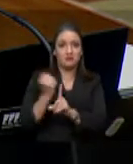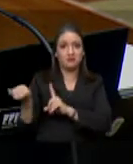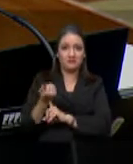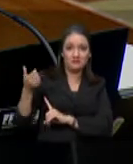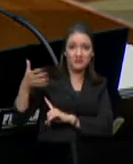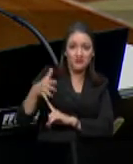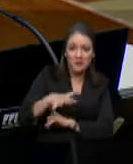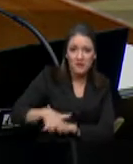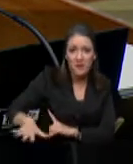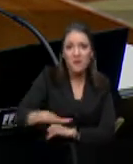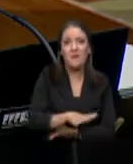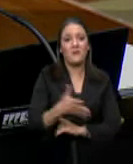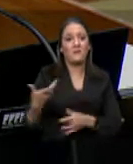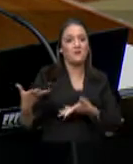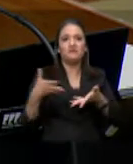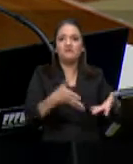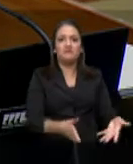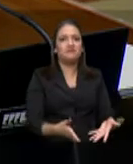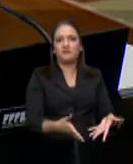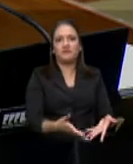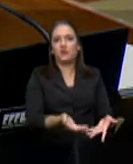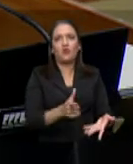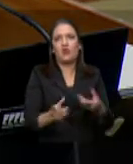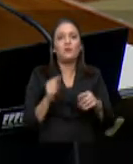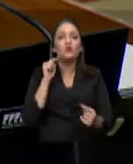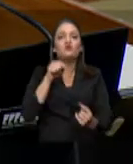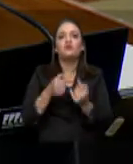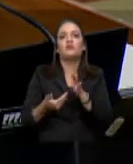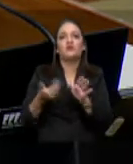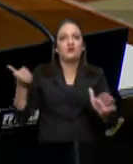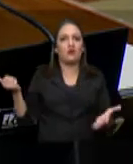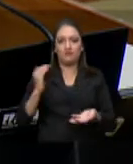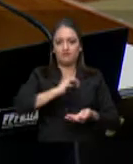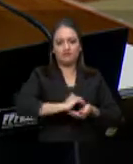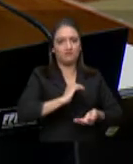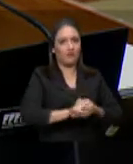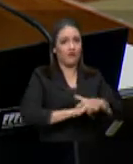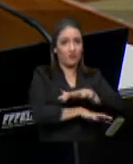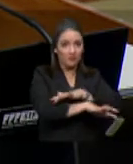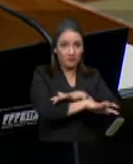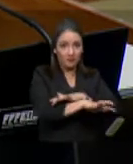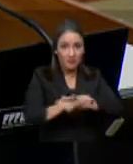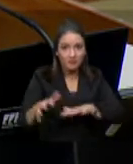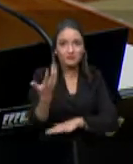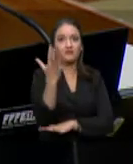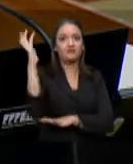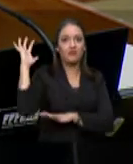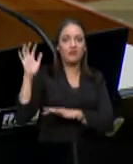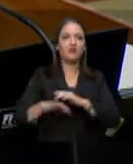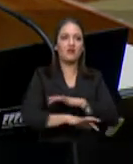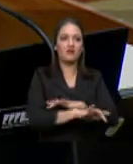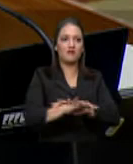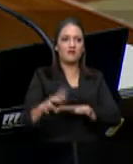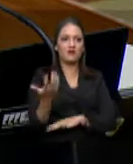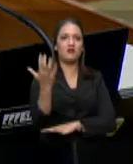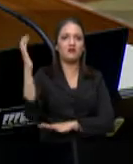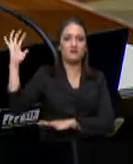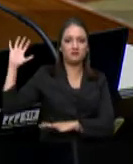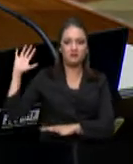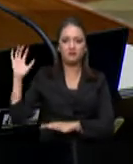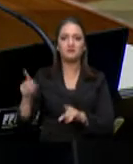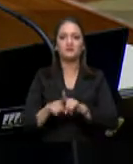do fundo ligado ao meio ambiente. Então, com essas rápidas palavras, presidente, parabenizando novamente a eminente